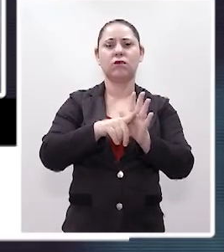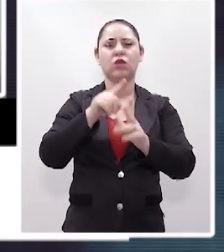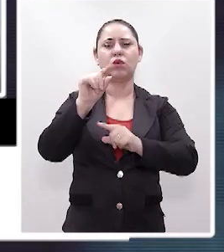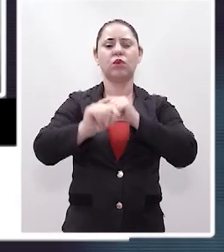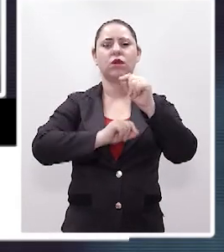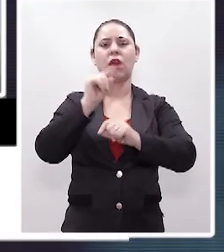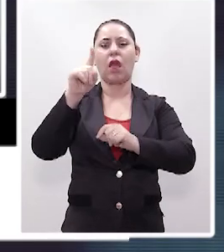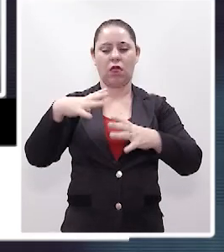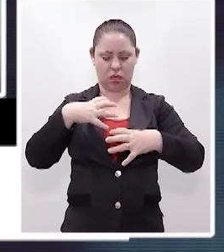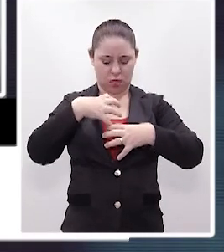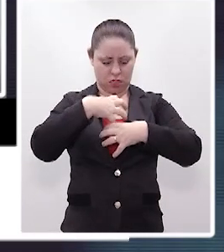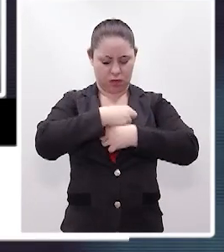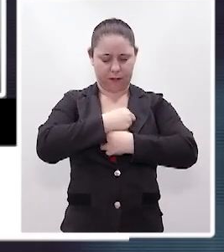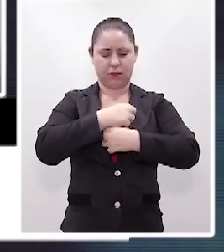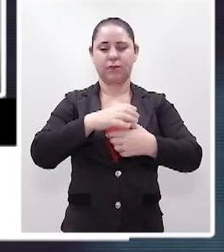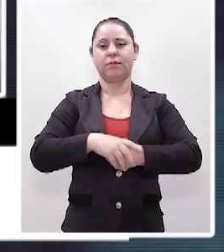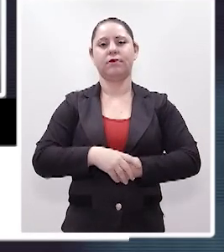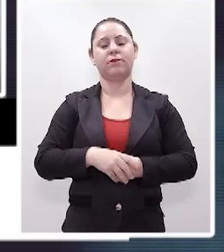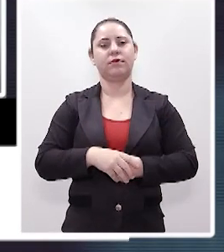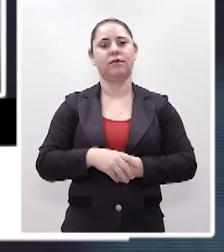o que é depressão?